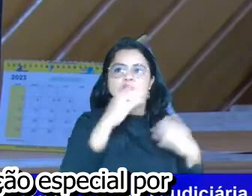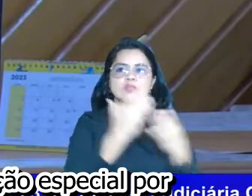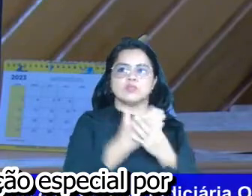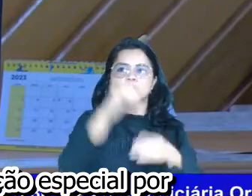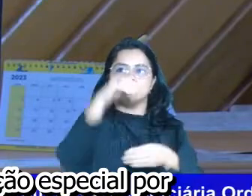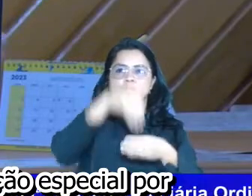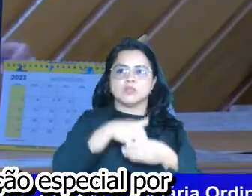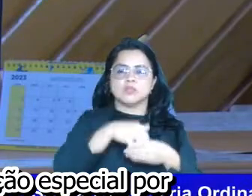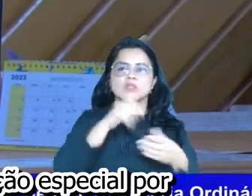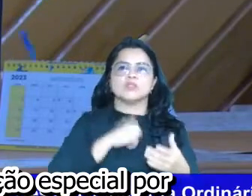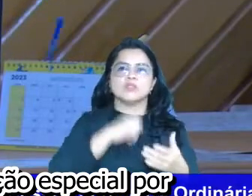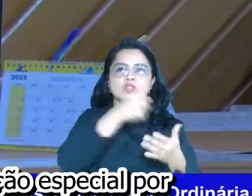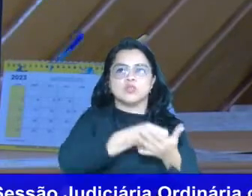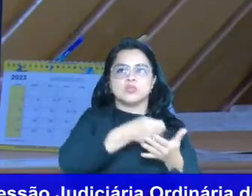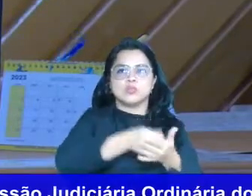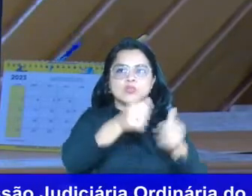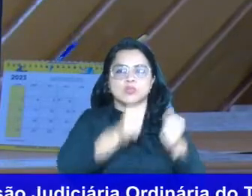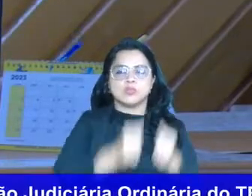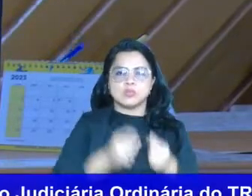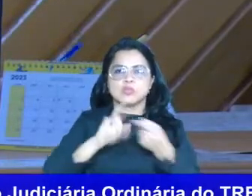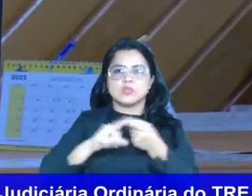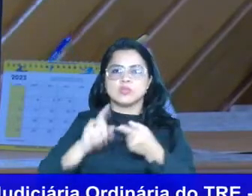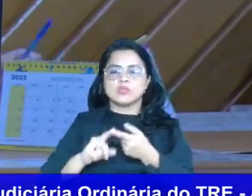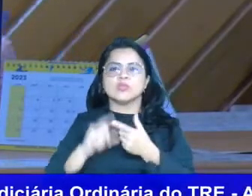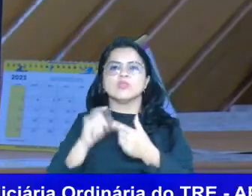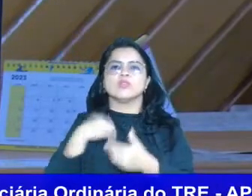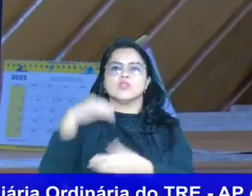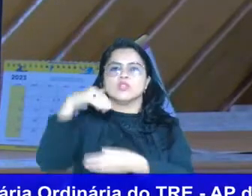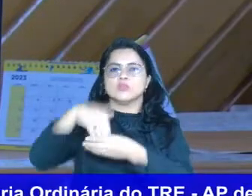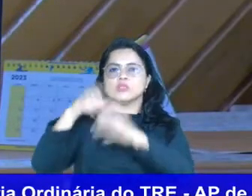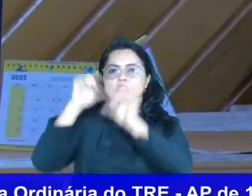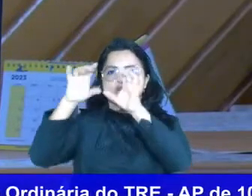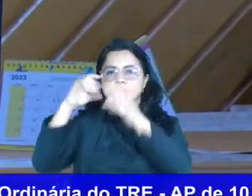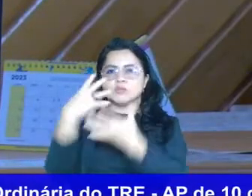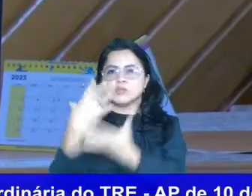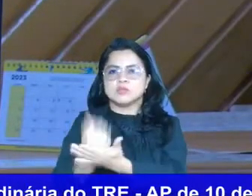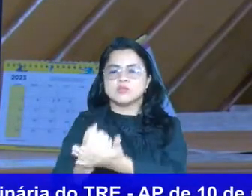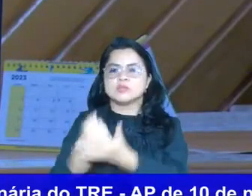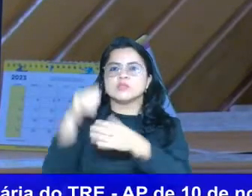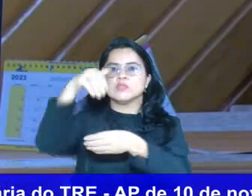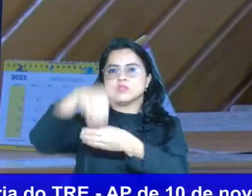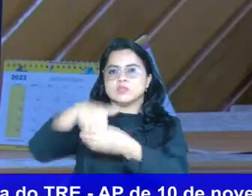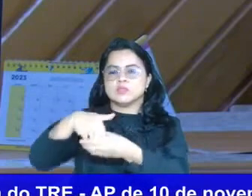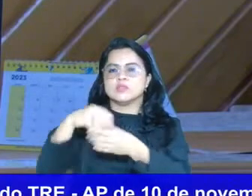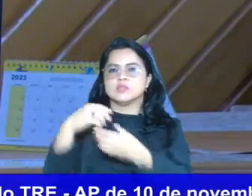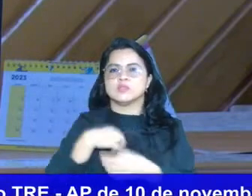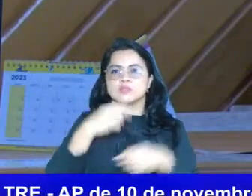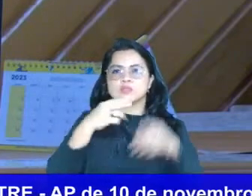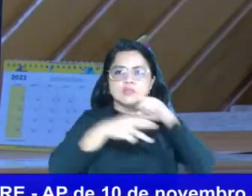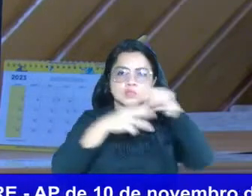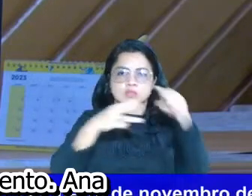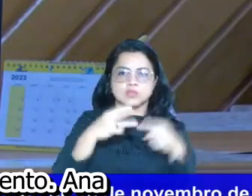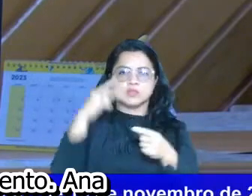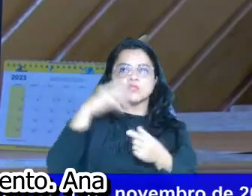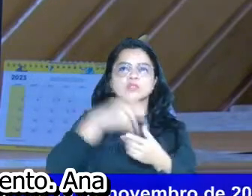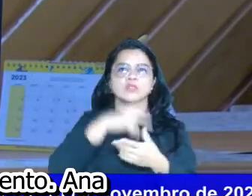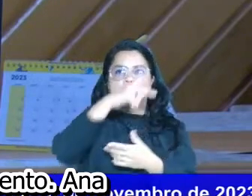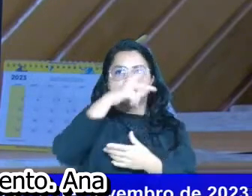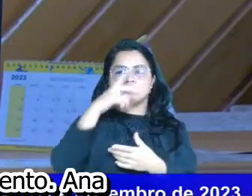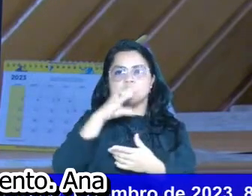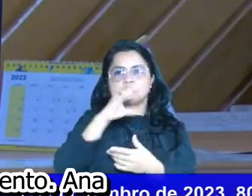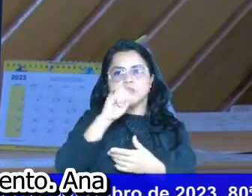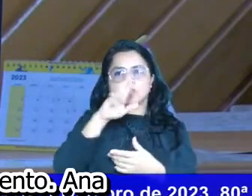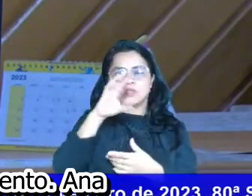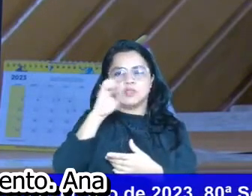poder econômico e a representação especial por captação ilícita de sufrágio. Temos 3 investigados representados: Carlos